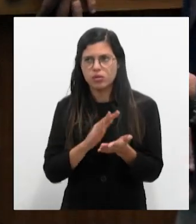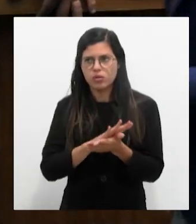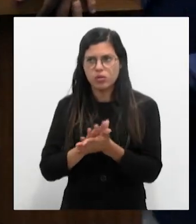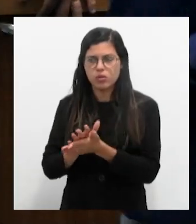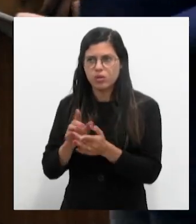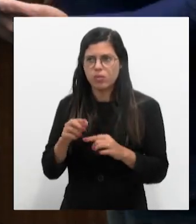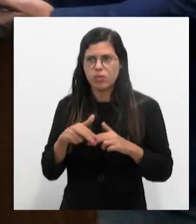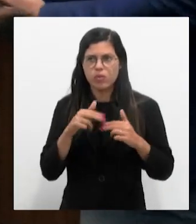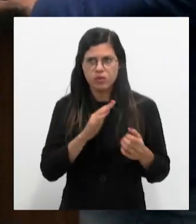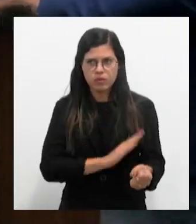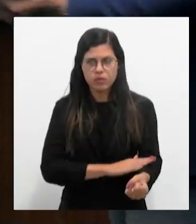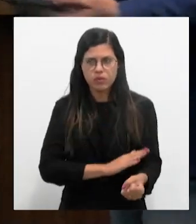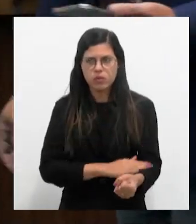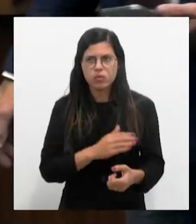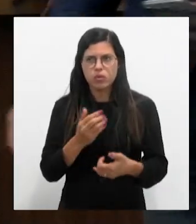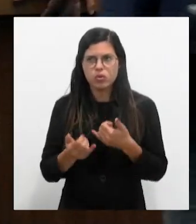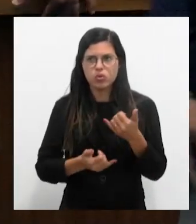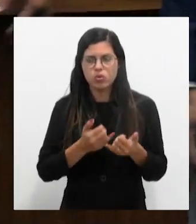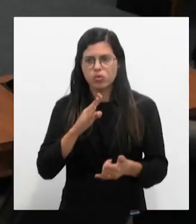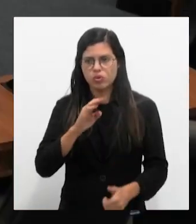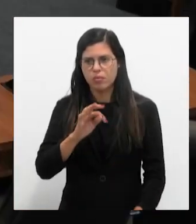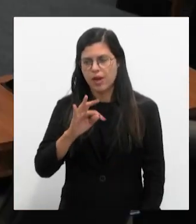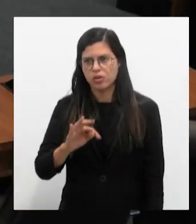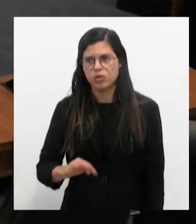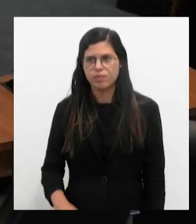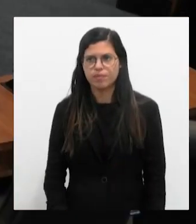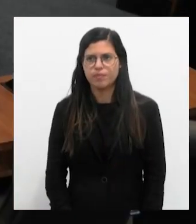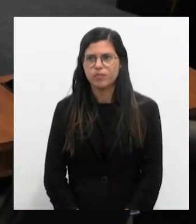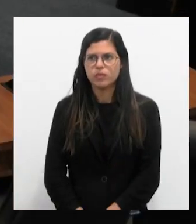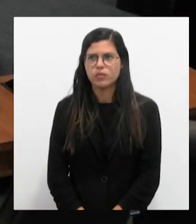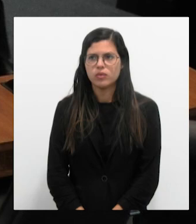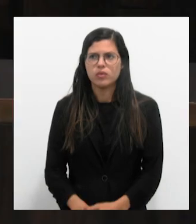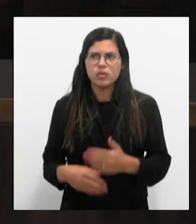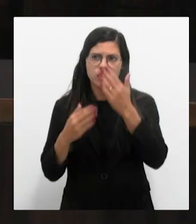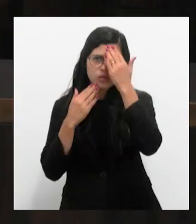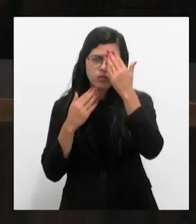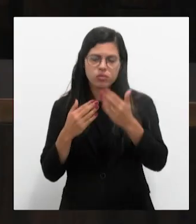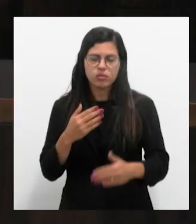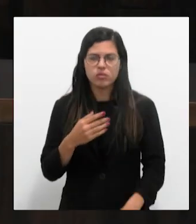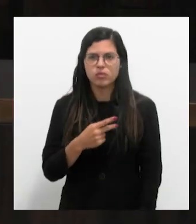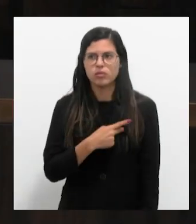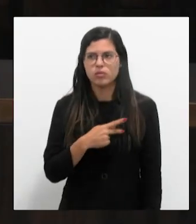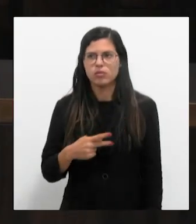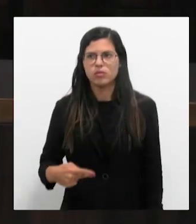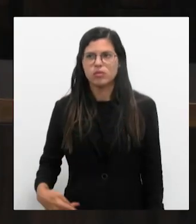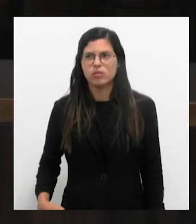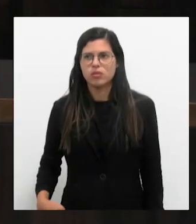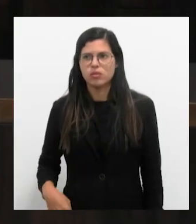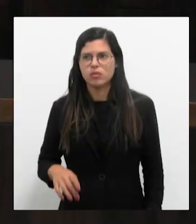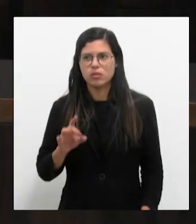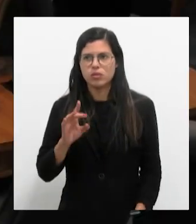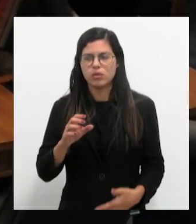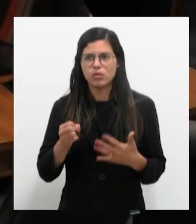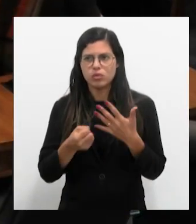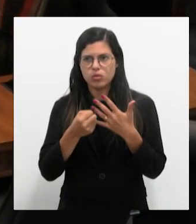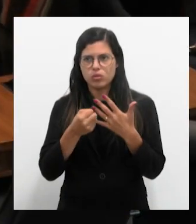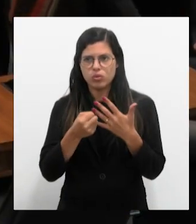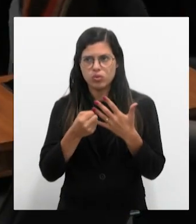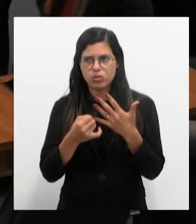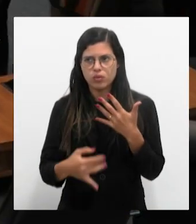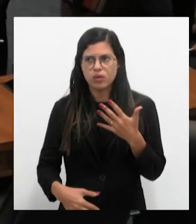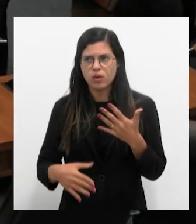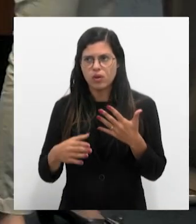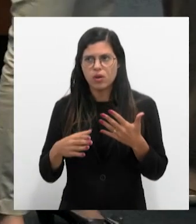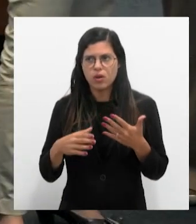vício do jogo de bet. Obrigado. Presidente, Só justificar, Deputado Serafini. a bancada do pessoal está